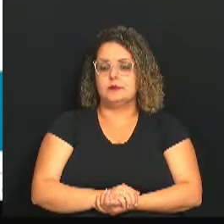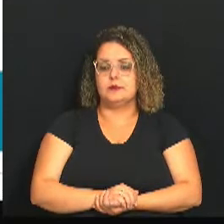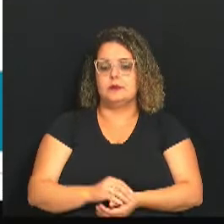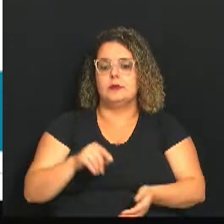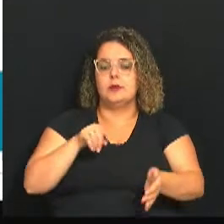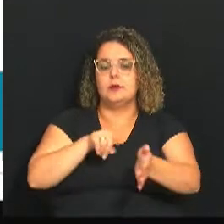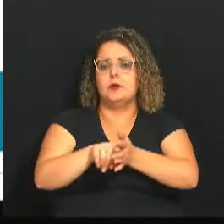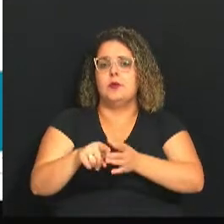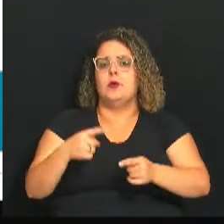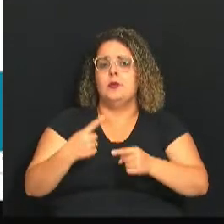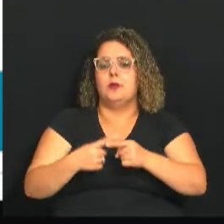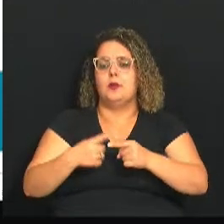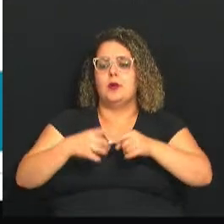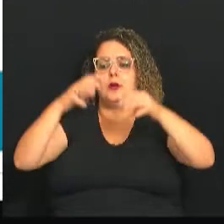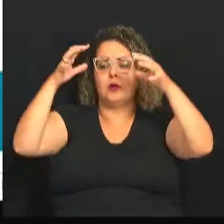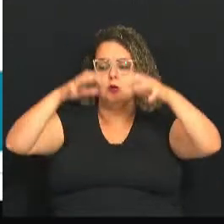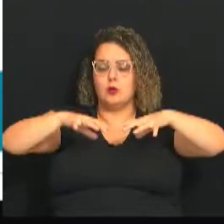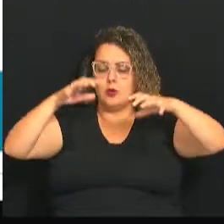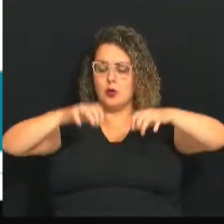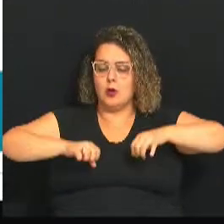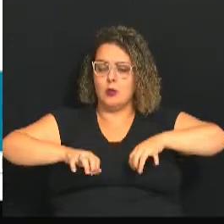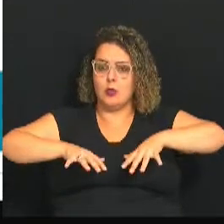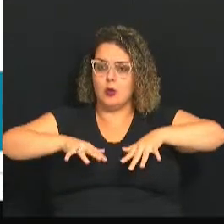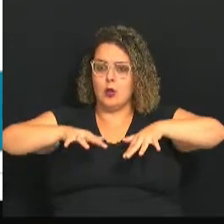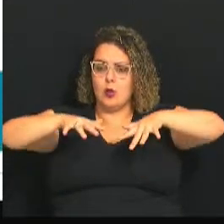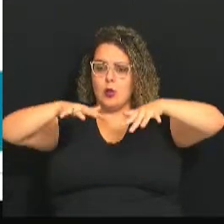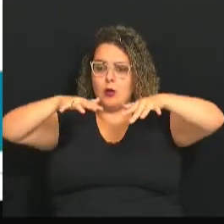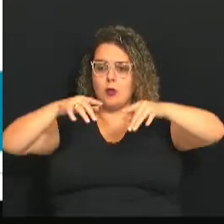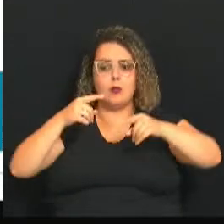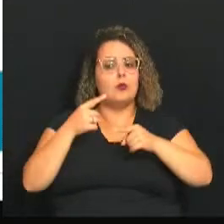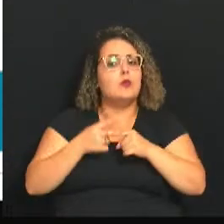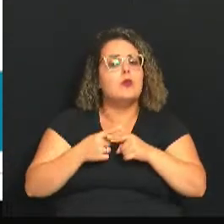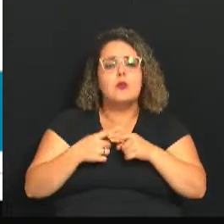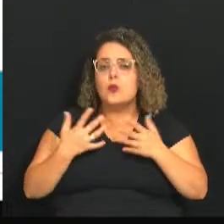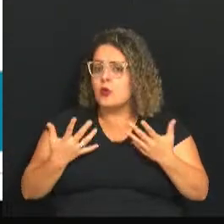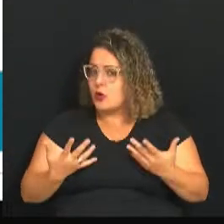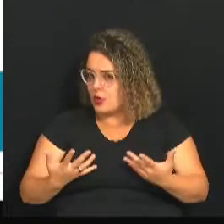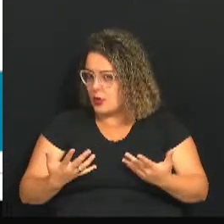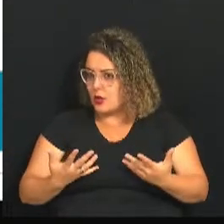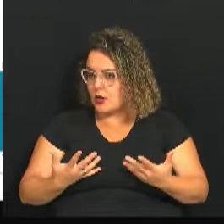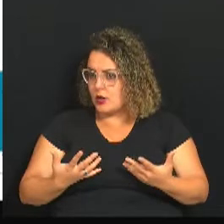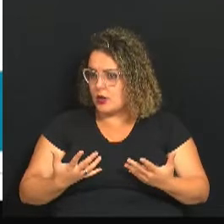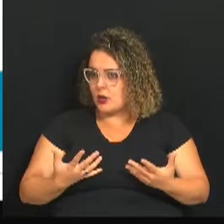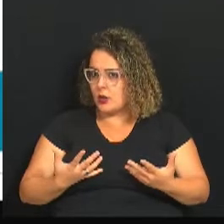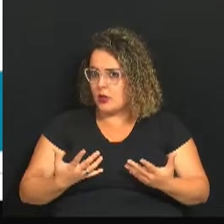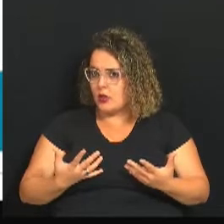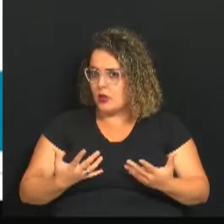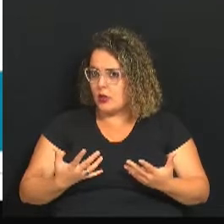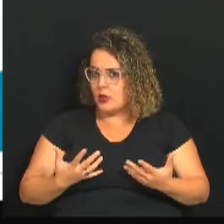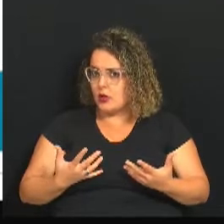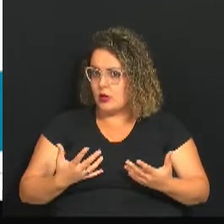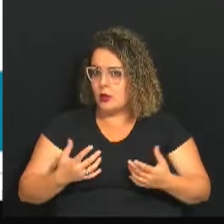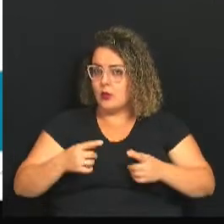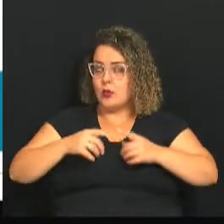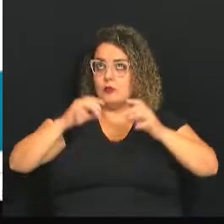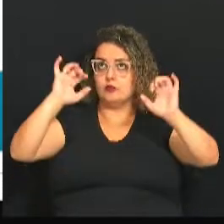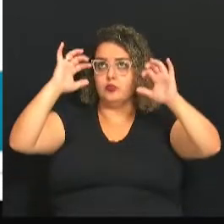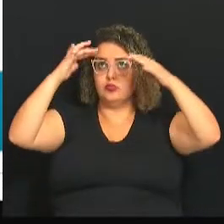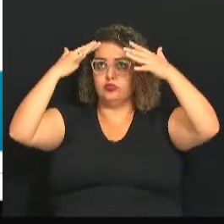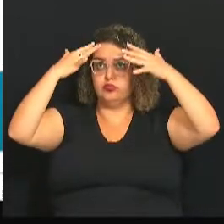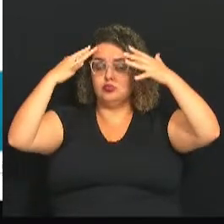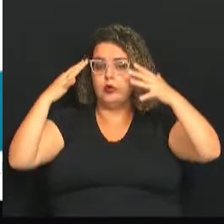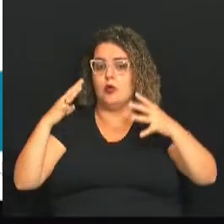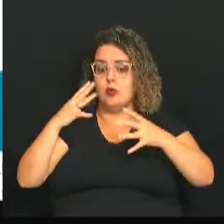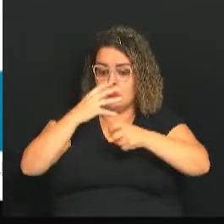alagamentos que ocorreram nessa região, em maior número, foram causados por eventos meteorológicos extremos